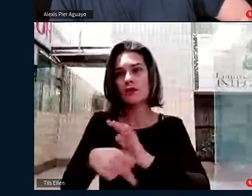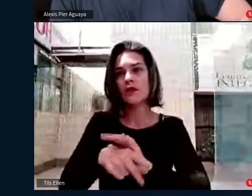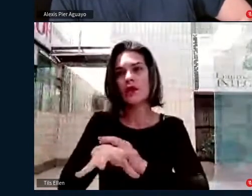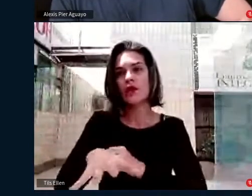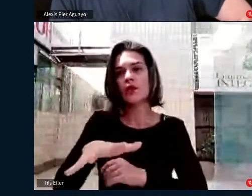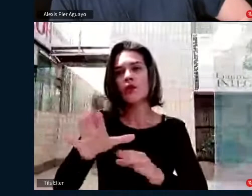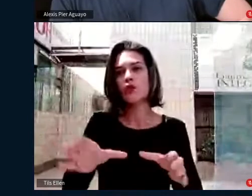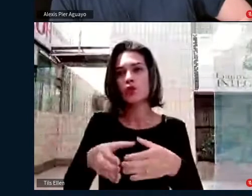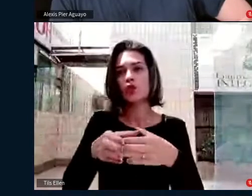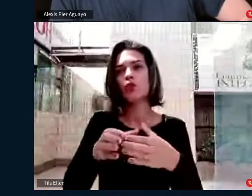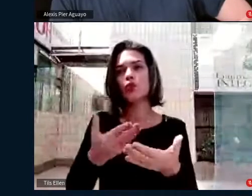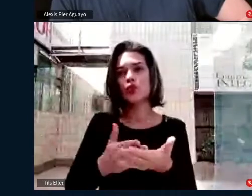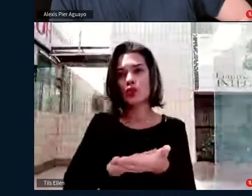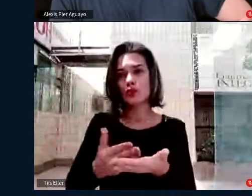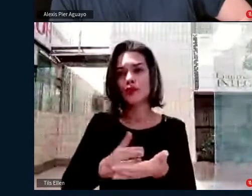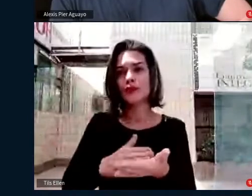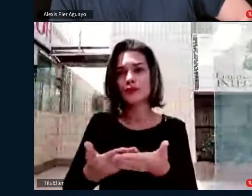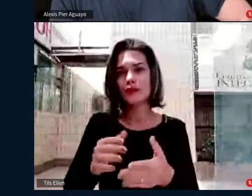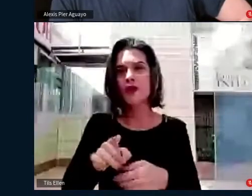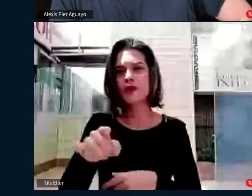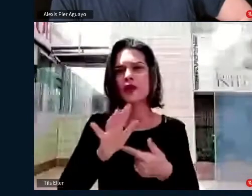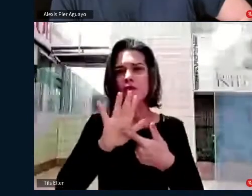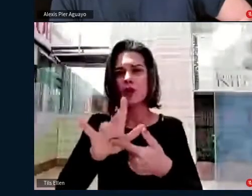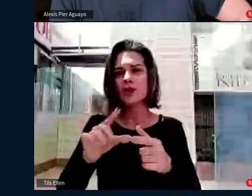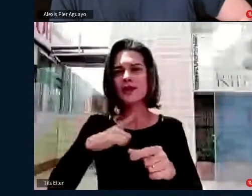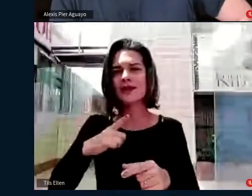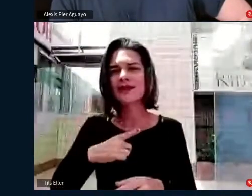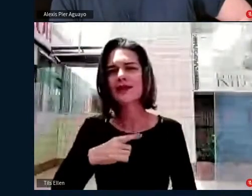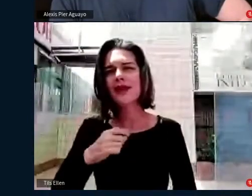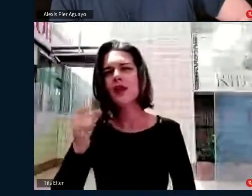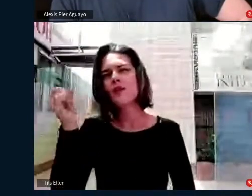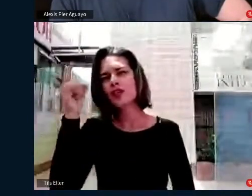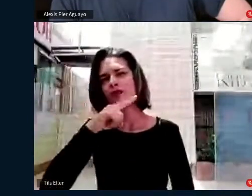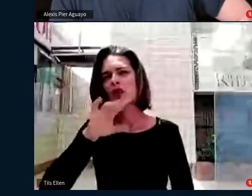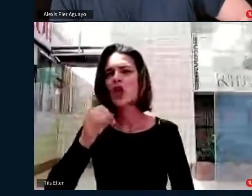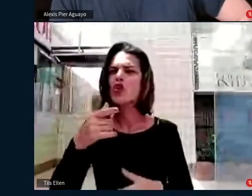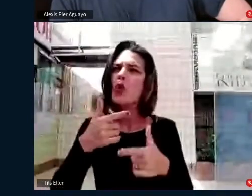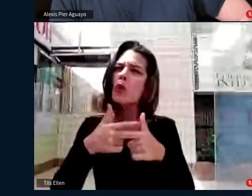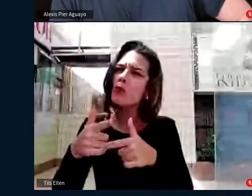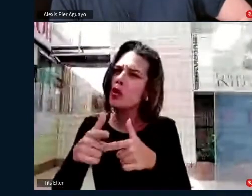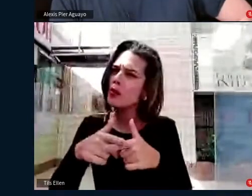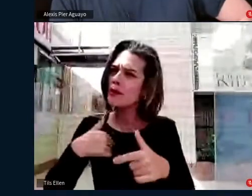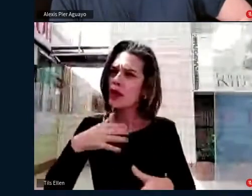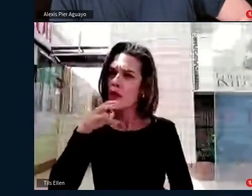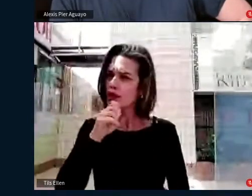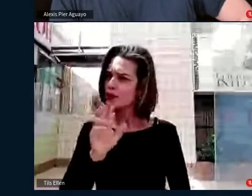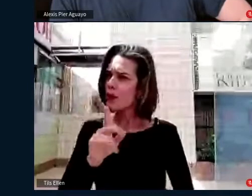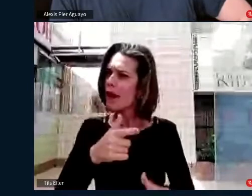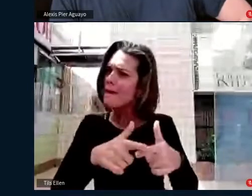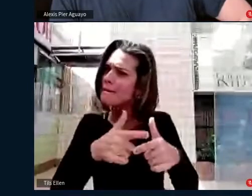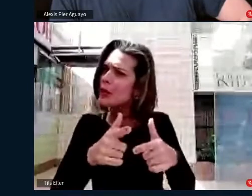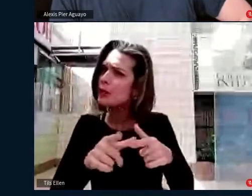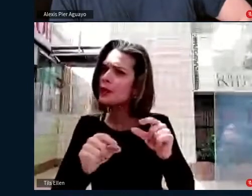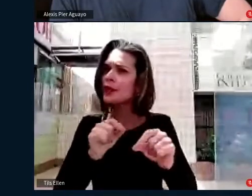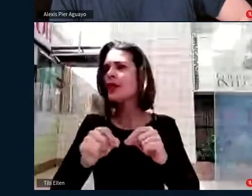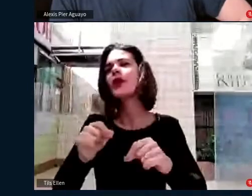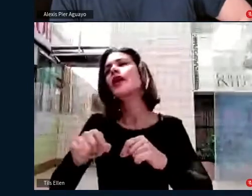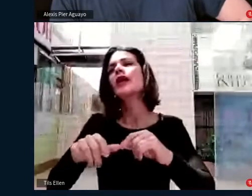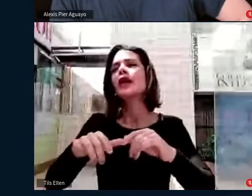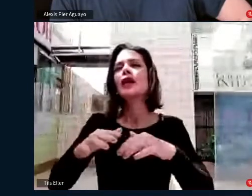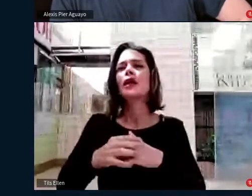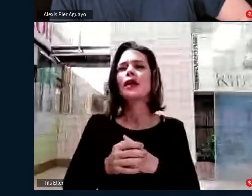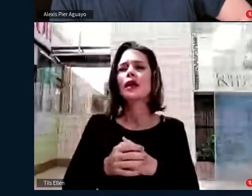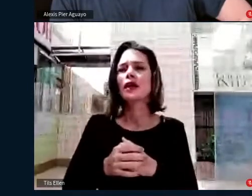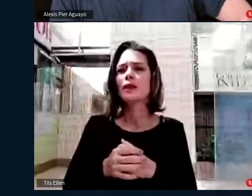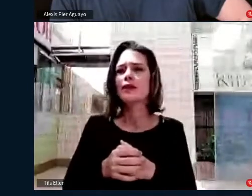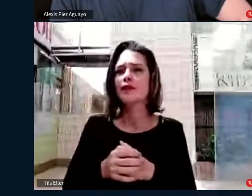muito, que você aponta como uma dificuldade, um possível problema, mas que eu não acho que é. Que é esse movimento